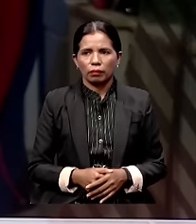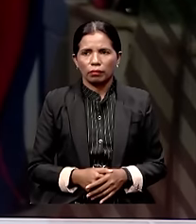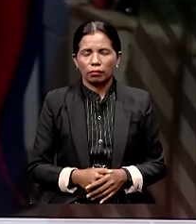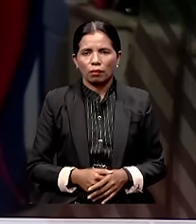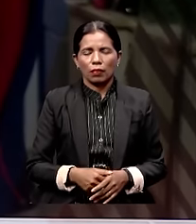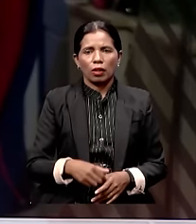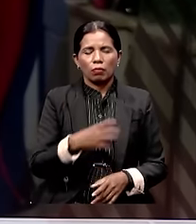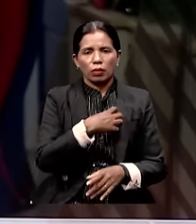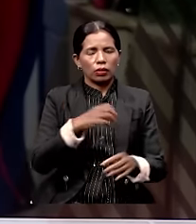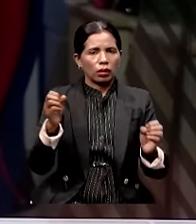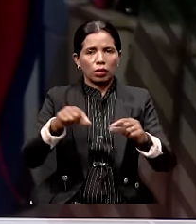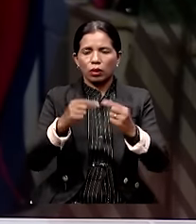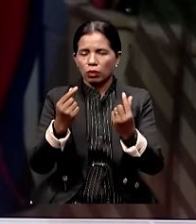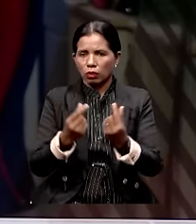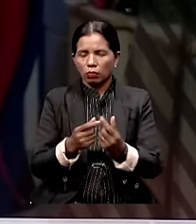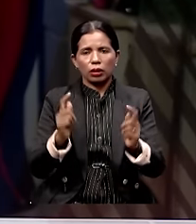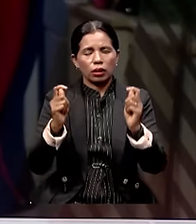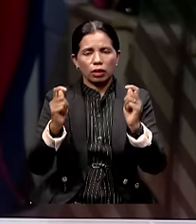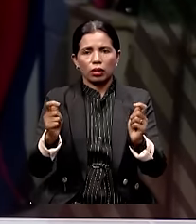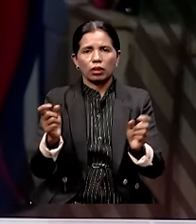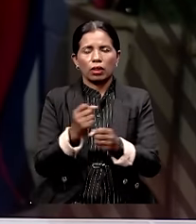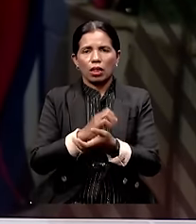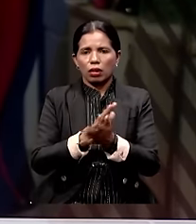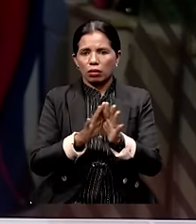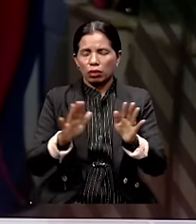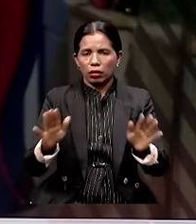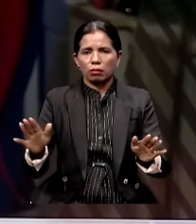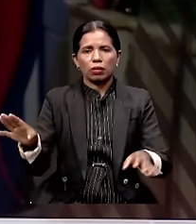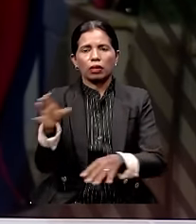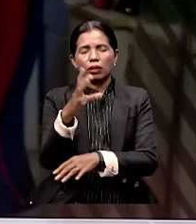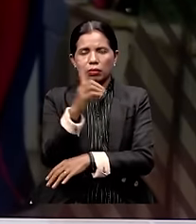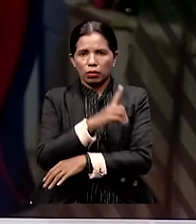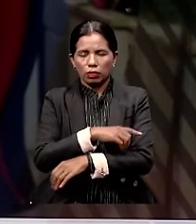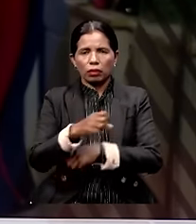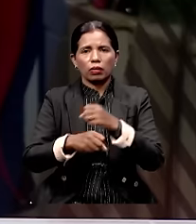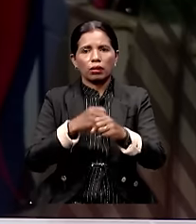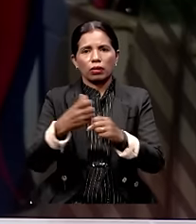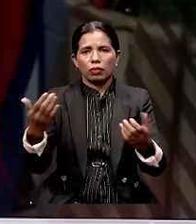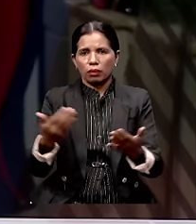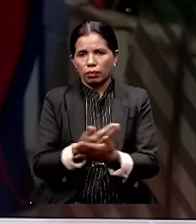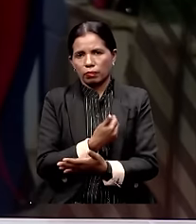Bueno, ele se la tolera grupo no betenta cria instabilidade e a celebração Natal no Tinanfon.